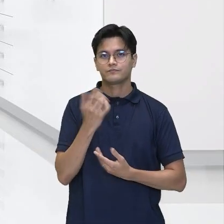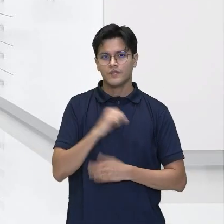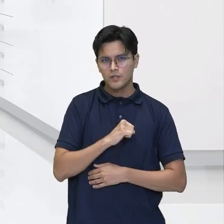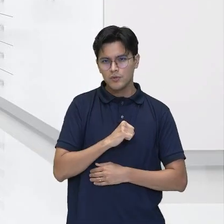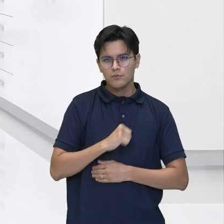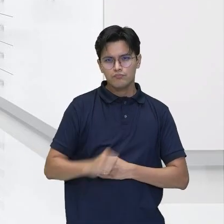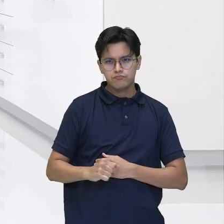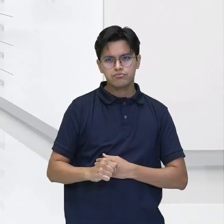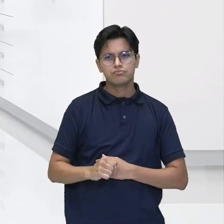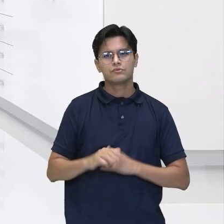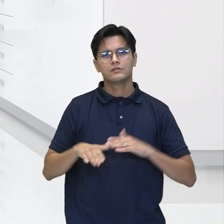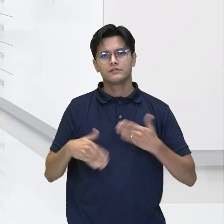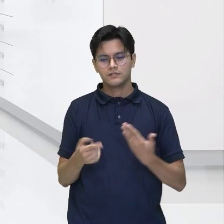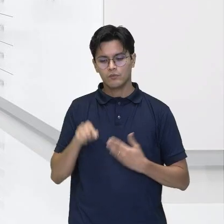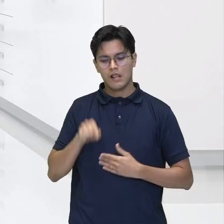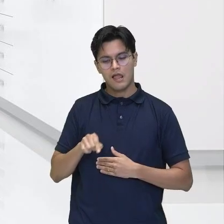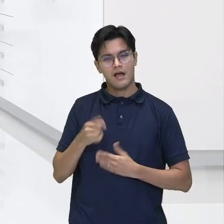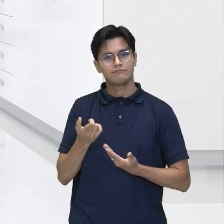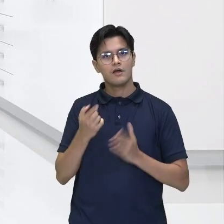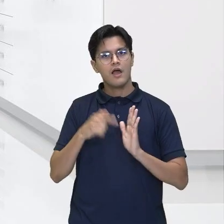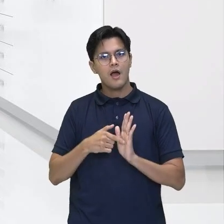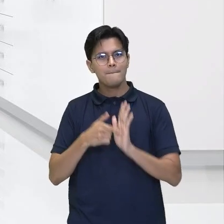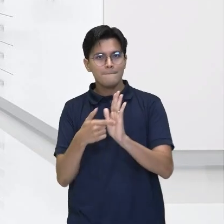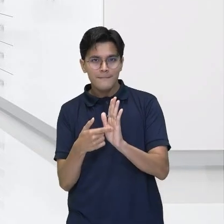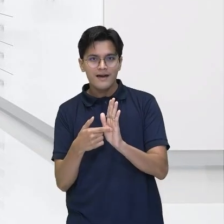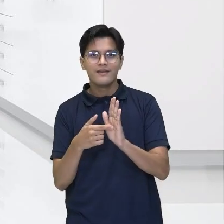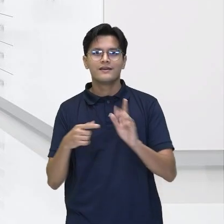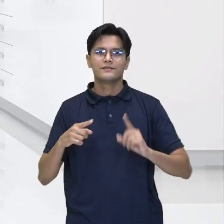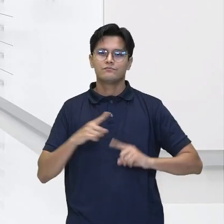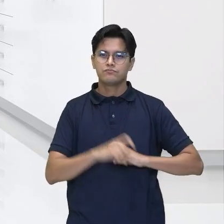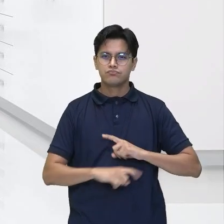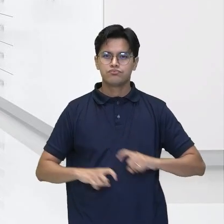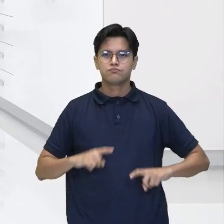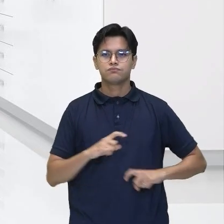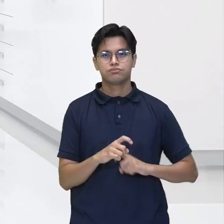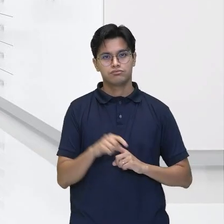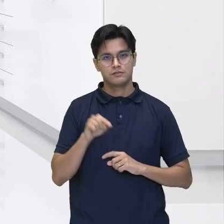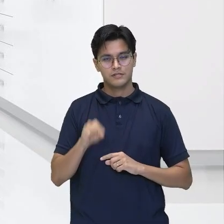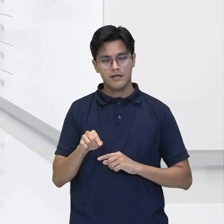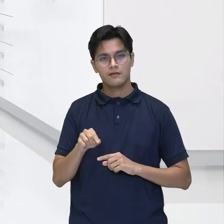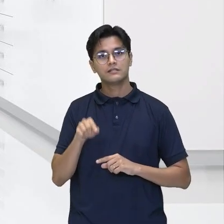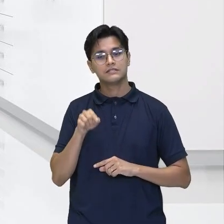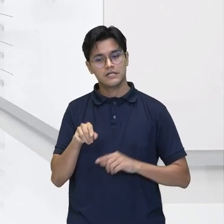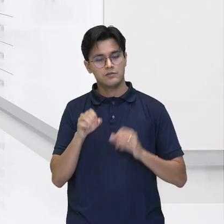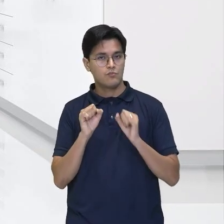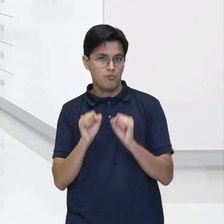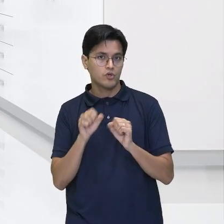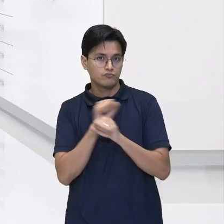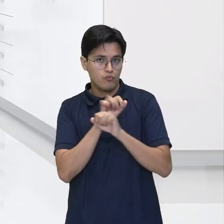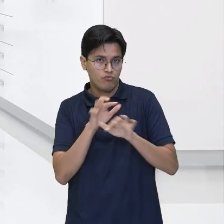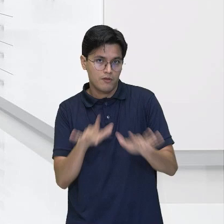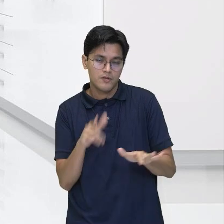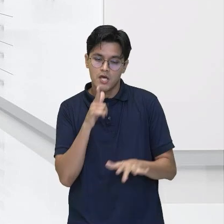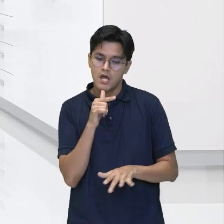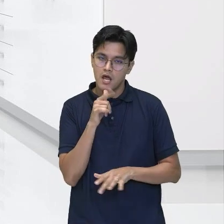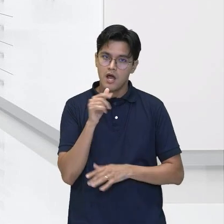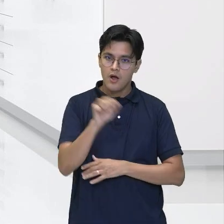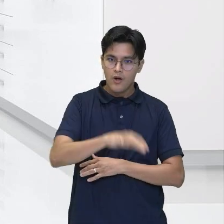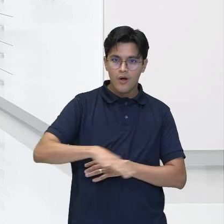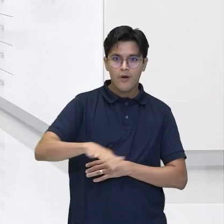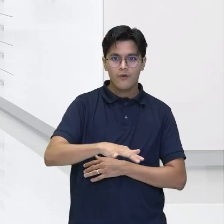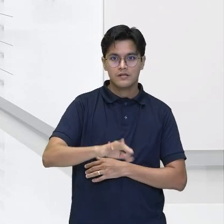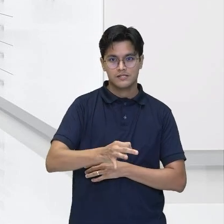ambientes aquáticos, né? Vão contaminar os alimentos que têm contato com esses ambientes aquáticos. Tudo bem, foram